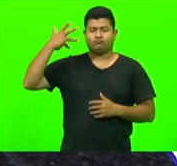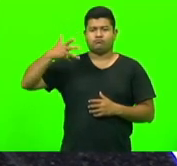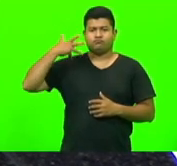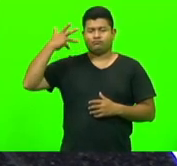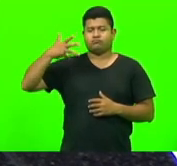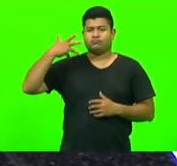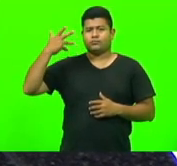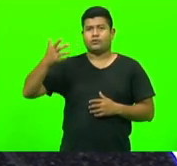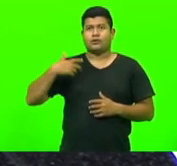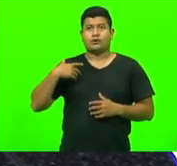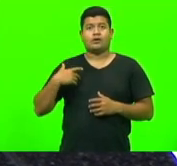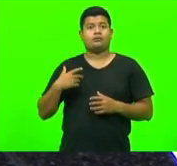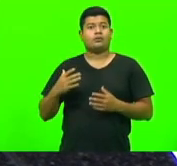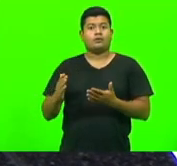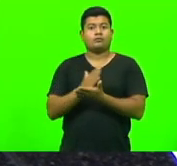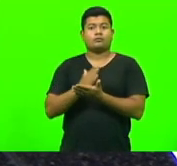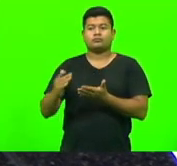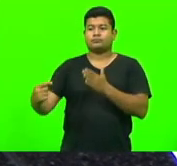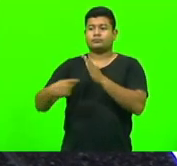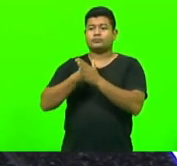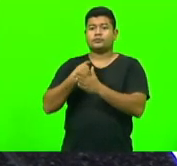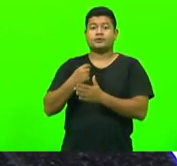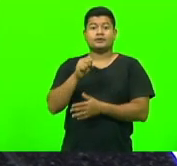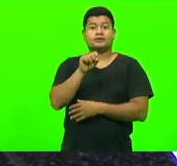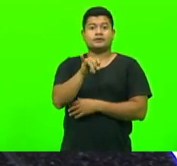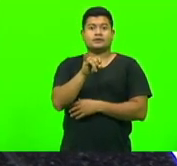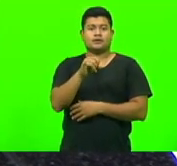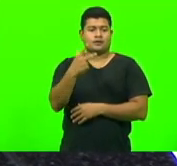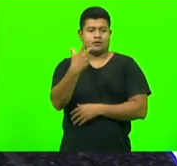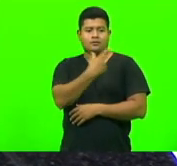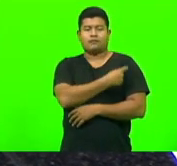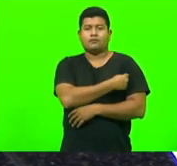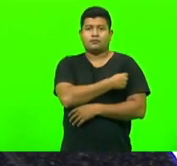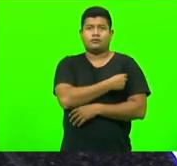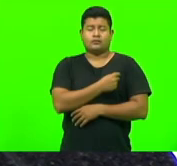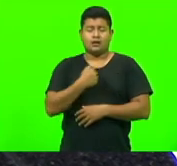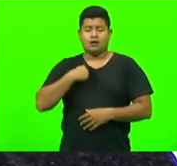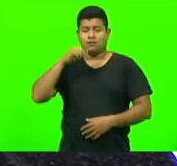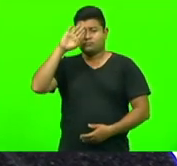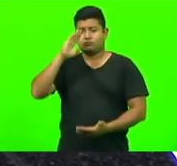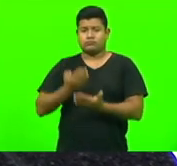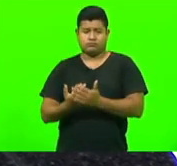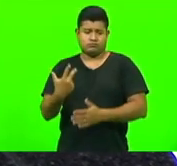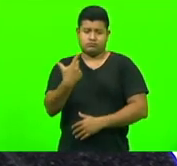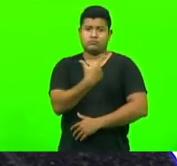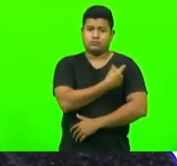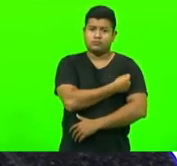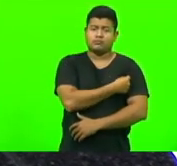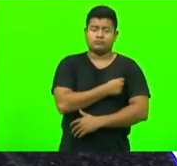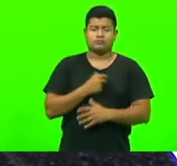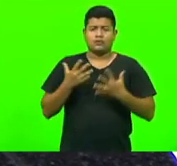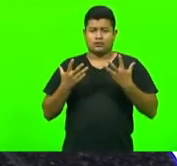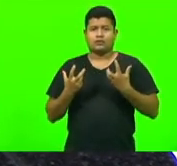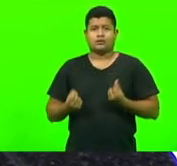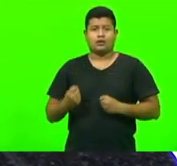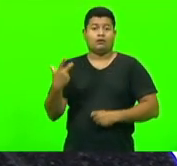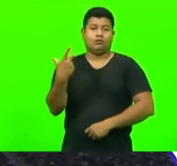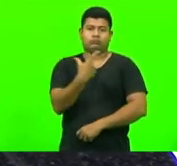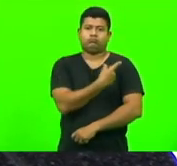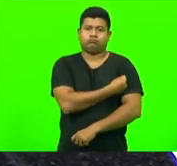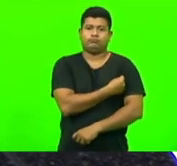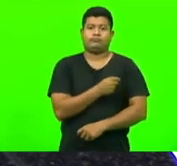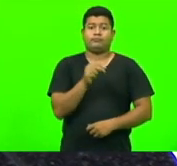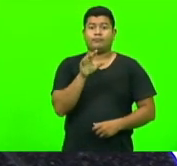assunto, que se a vacina funciona, eu acredito que ela funciona, eu sou pró-vacina. Agora, se